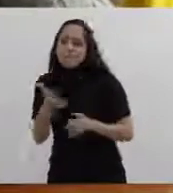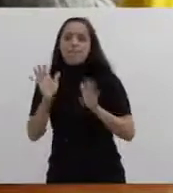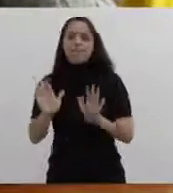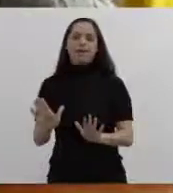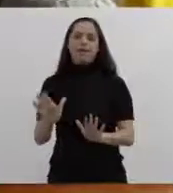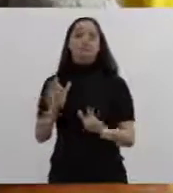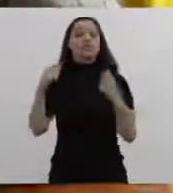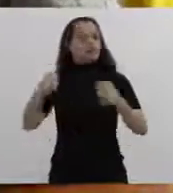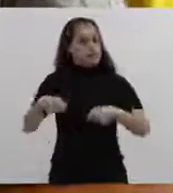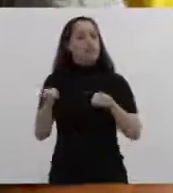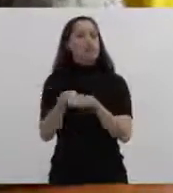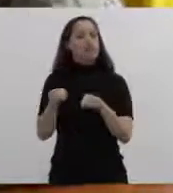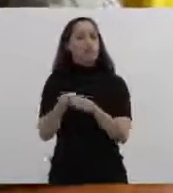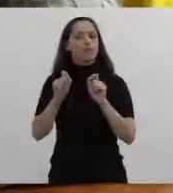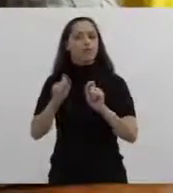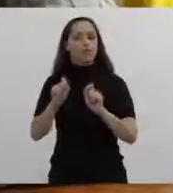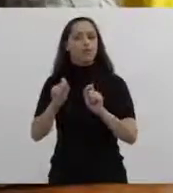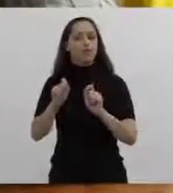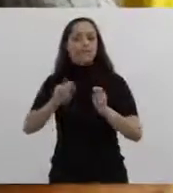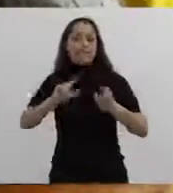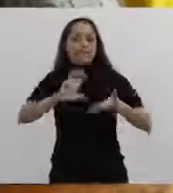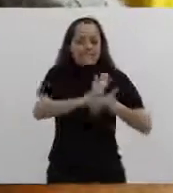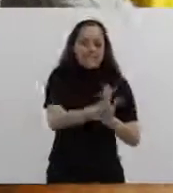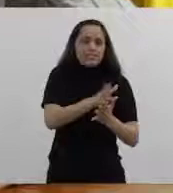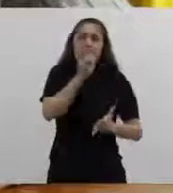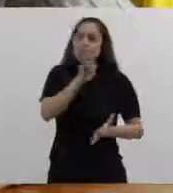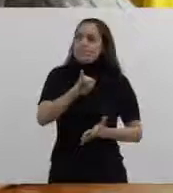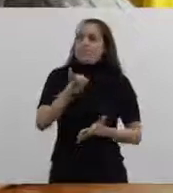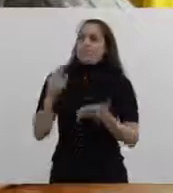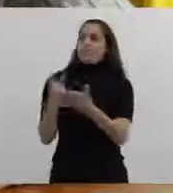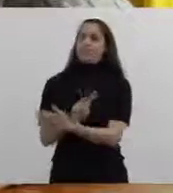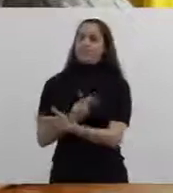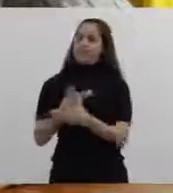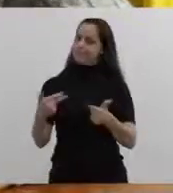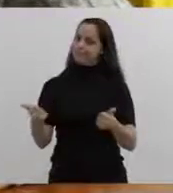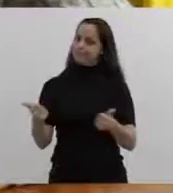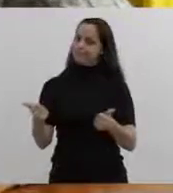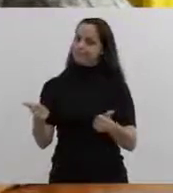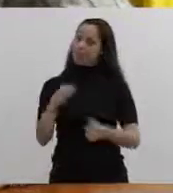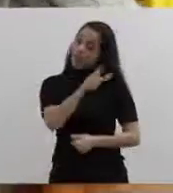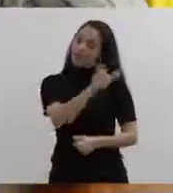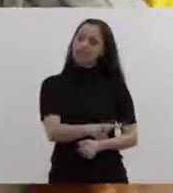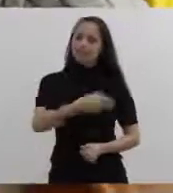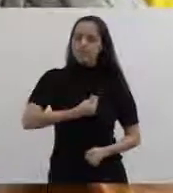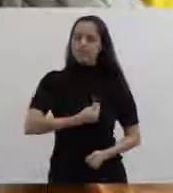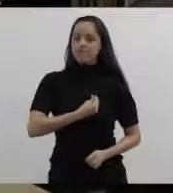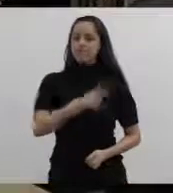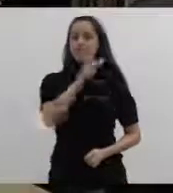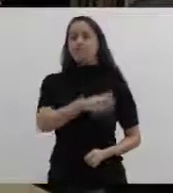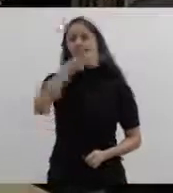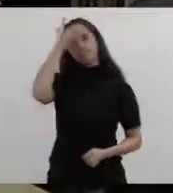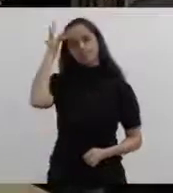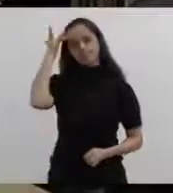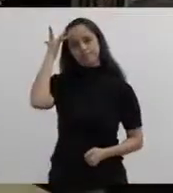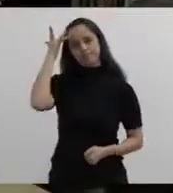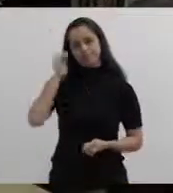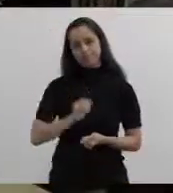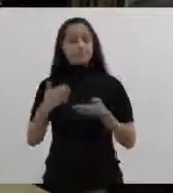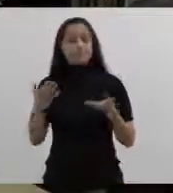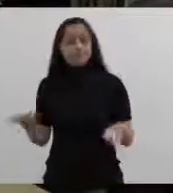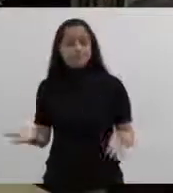garante fazer as coisas bem feitas. Com boa vontade também podemos causar um desastre. E no meio disso, há um menino, há uma